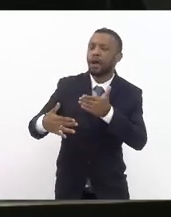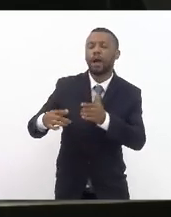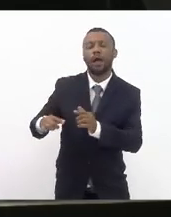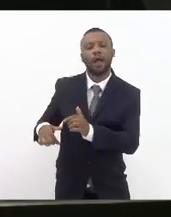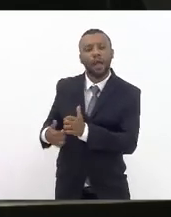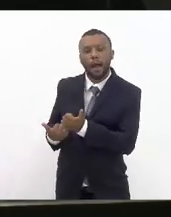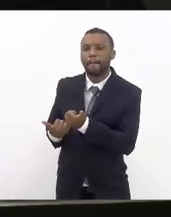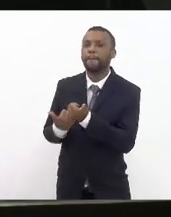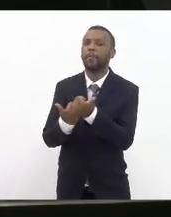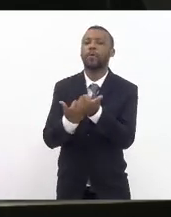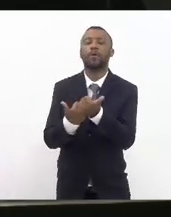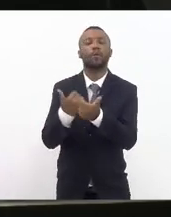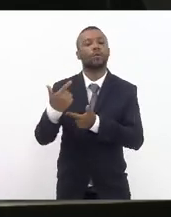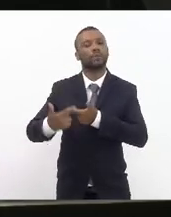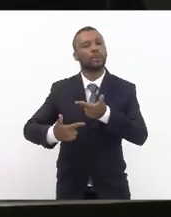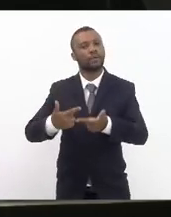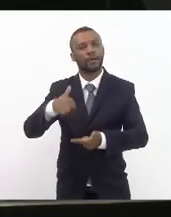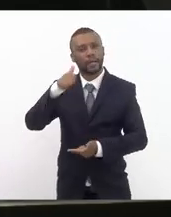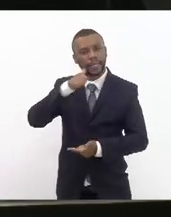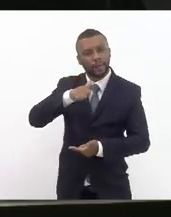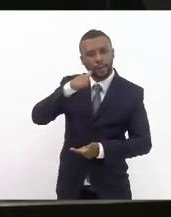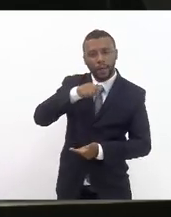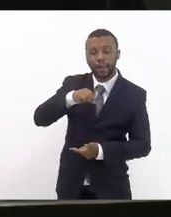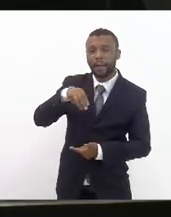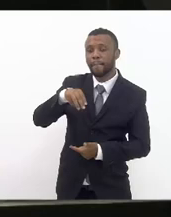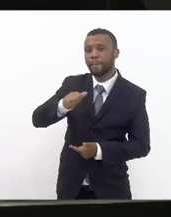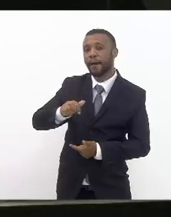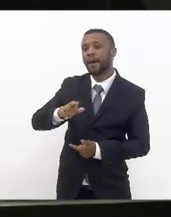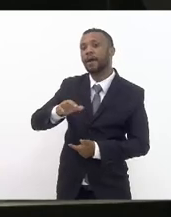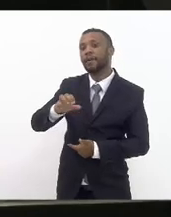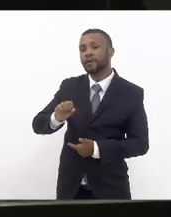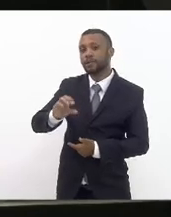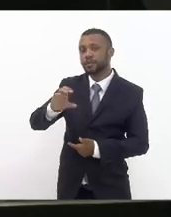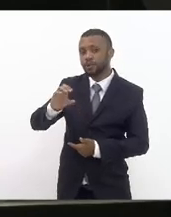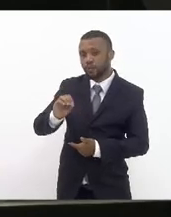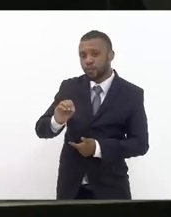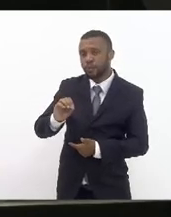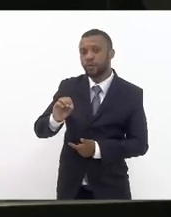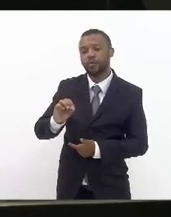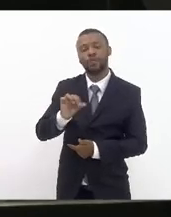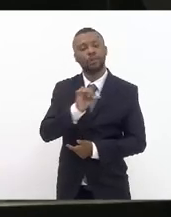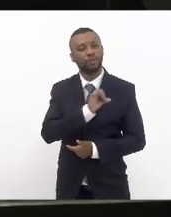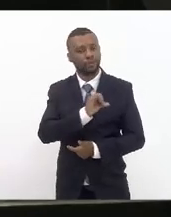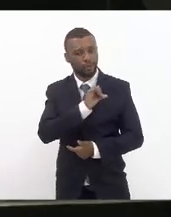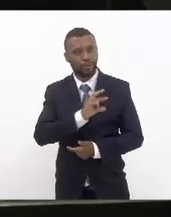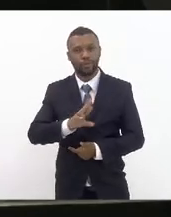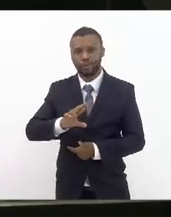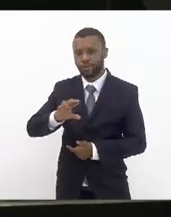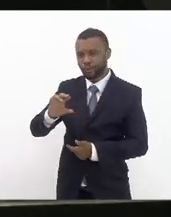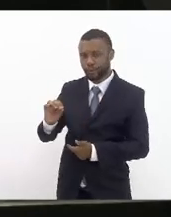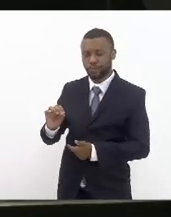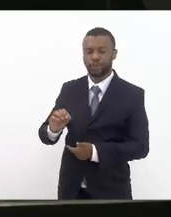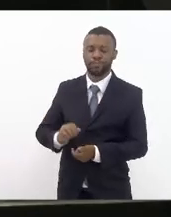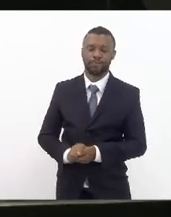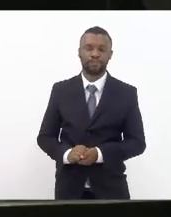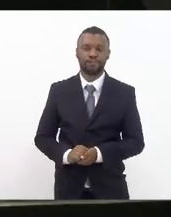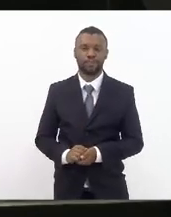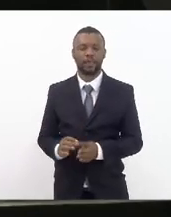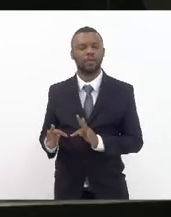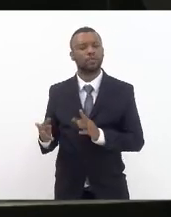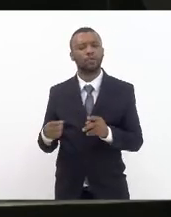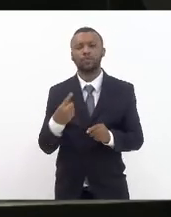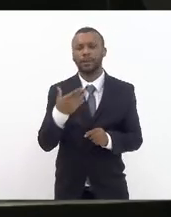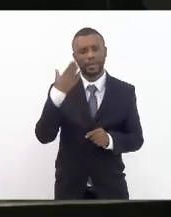às Atividades das Mulheres Marisqueiras no Estado do Rio de Janeiro. Nós, todos aqui sabem das